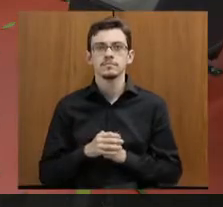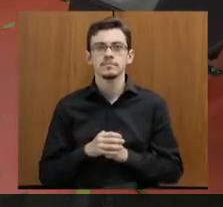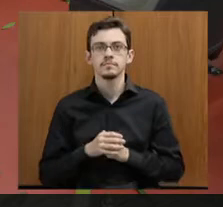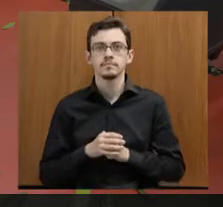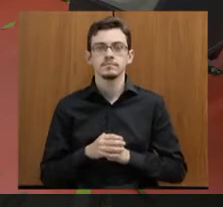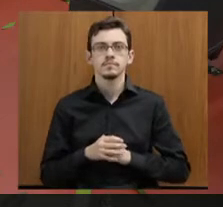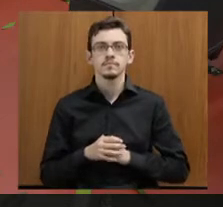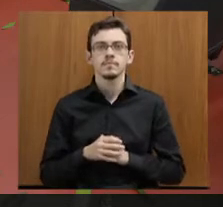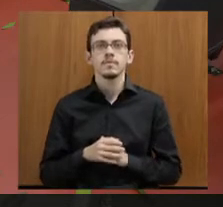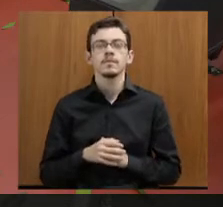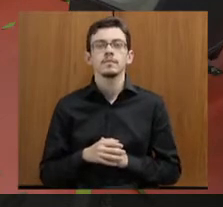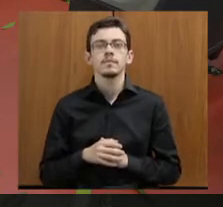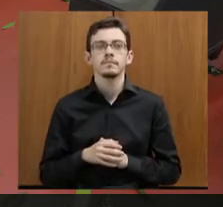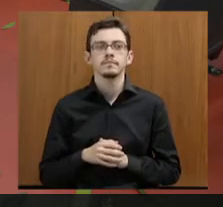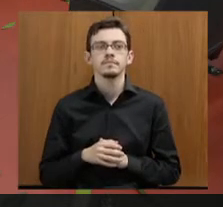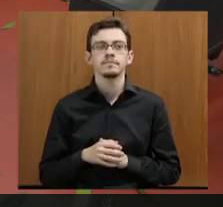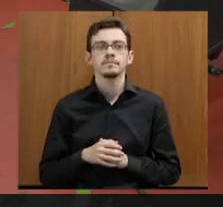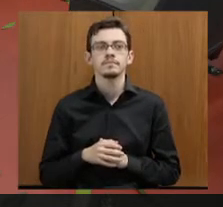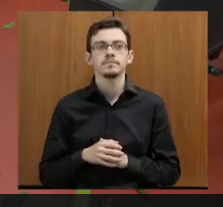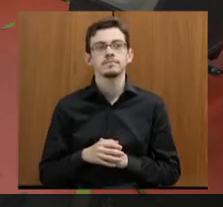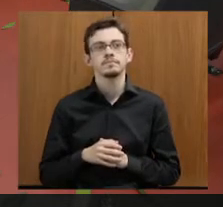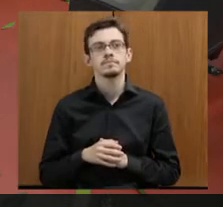E aí